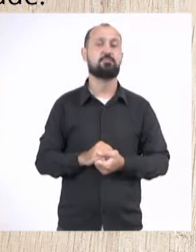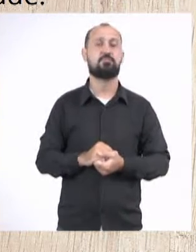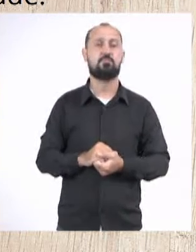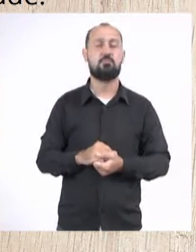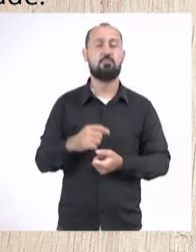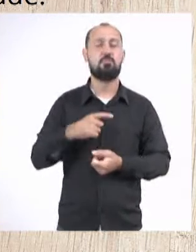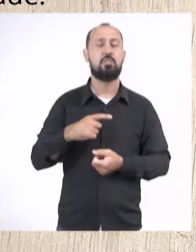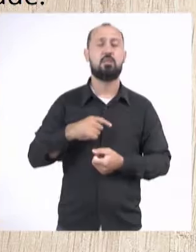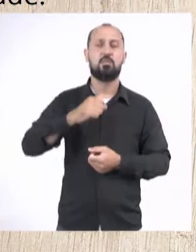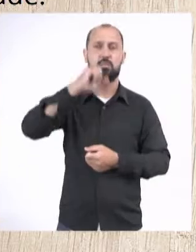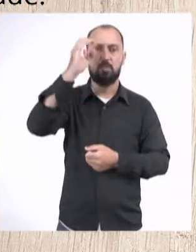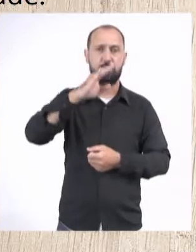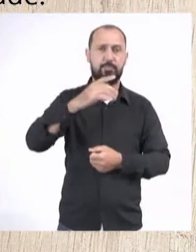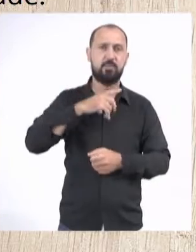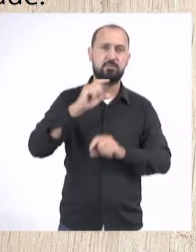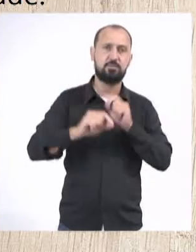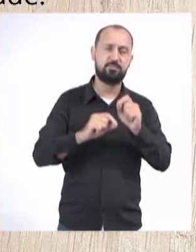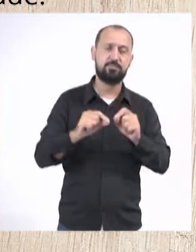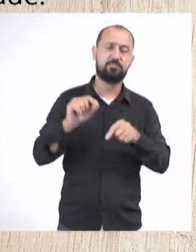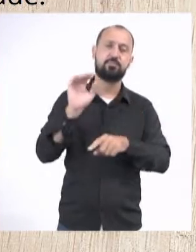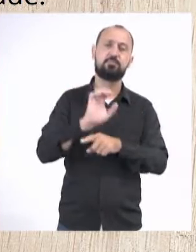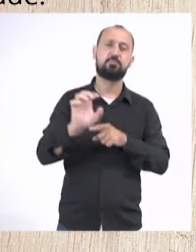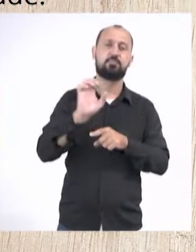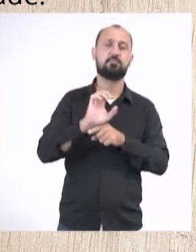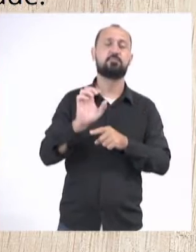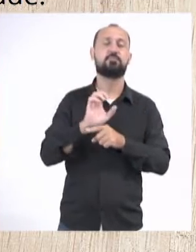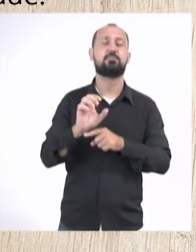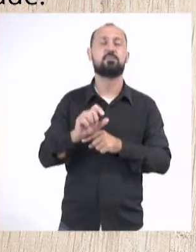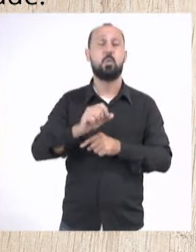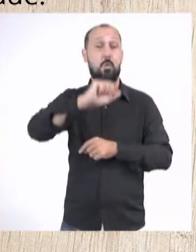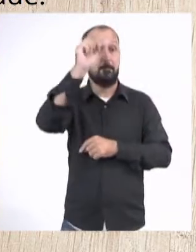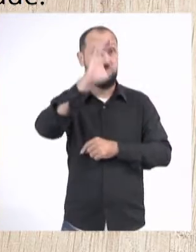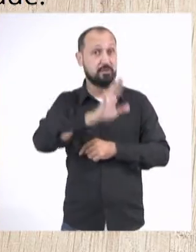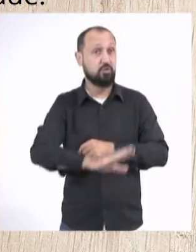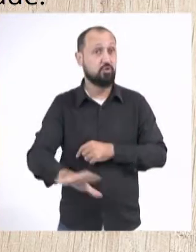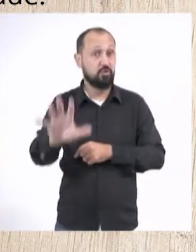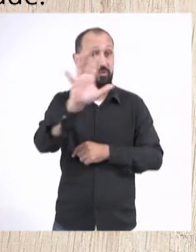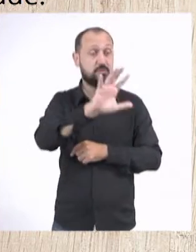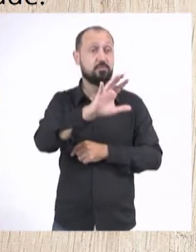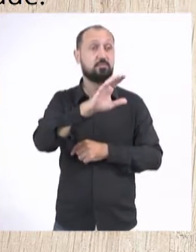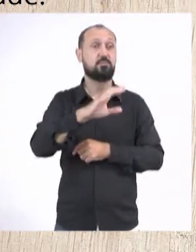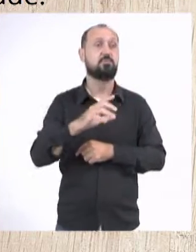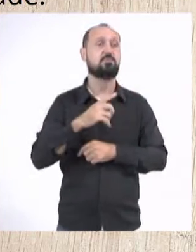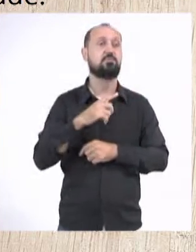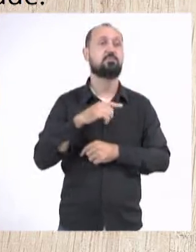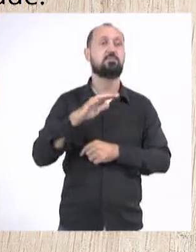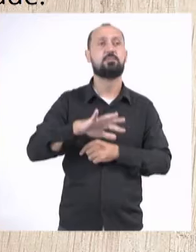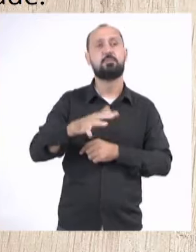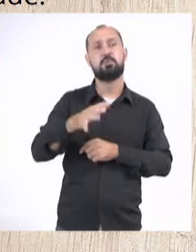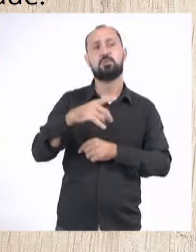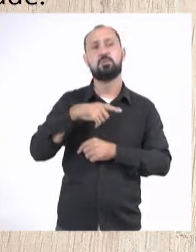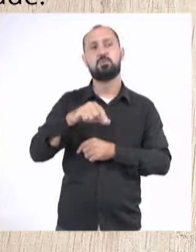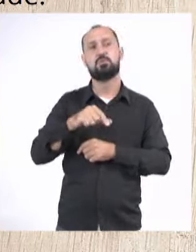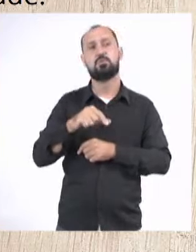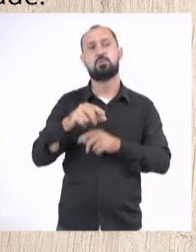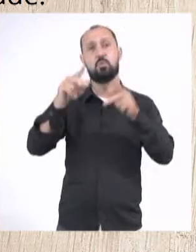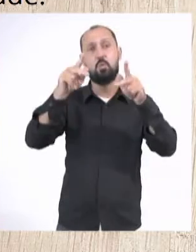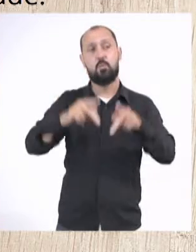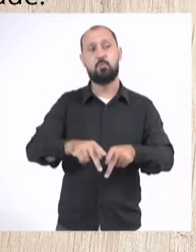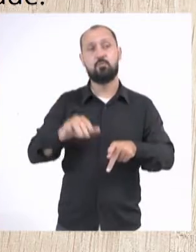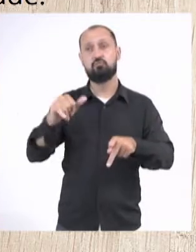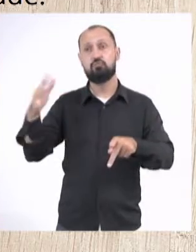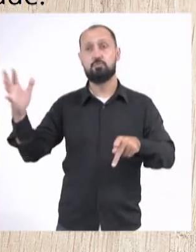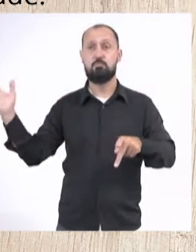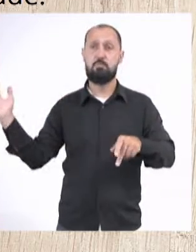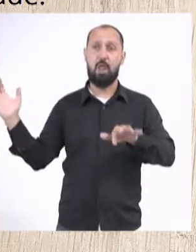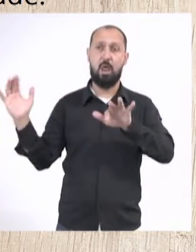disso, no Brasil, né, aqui no estado, não só no estado, mas no Brasil, nós tivemos a chegada de populações